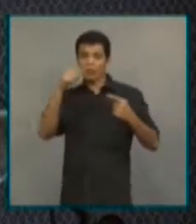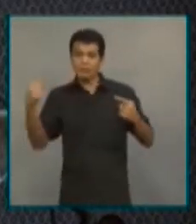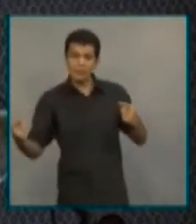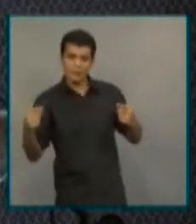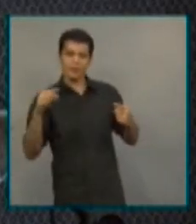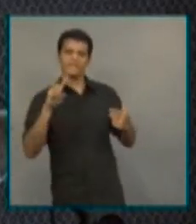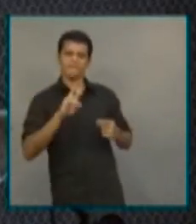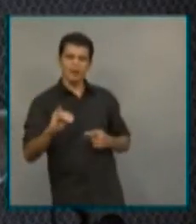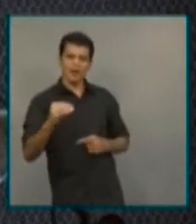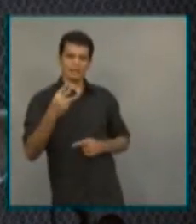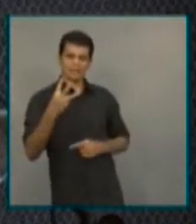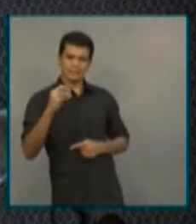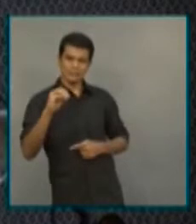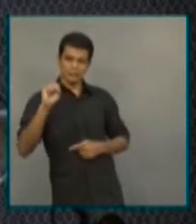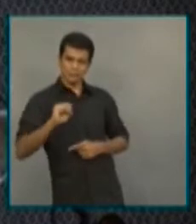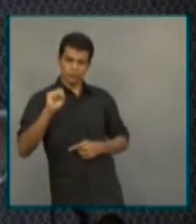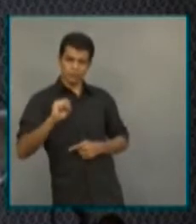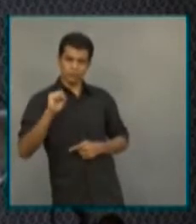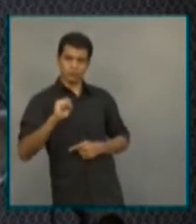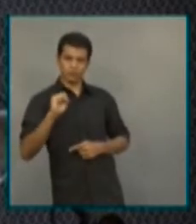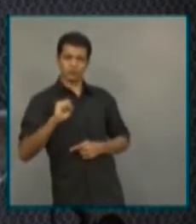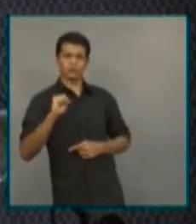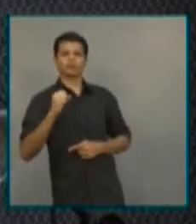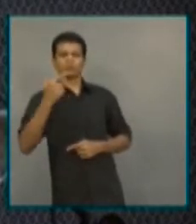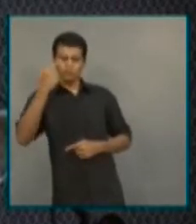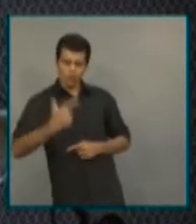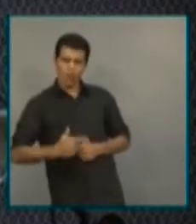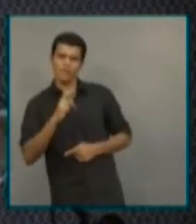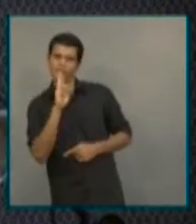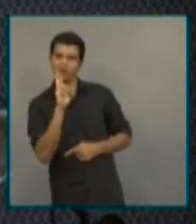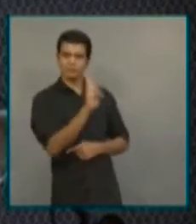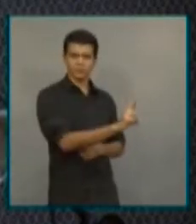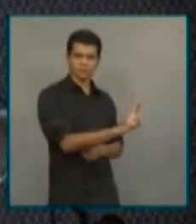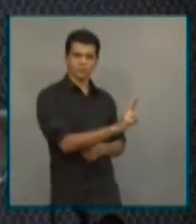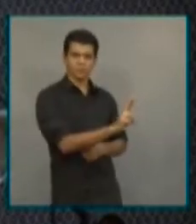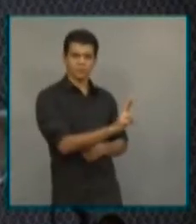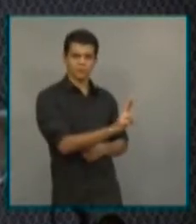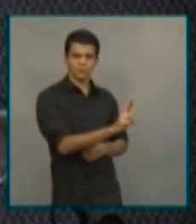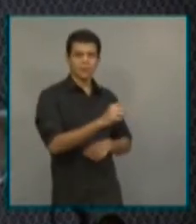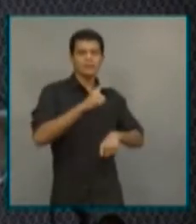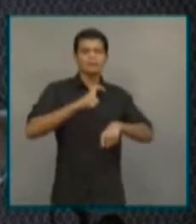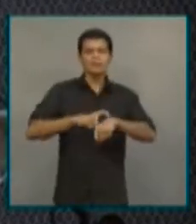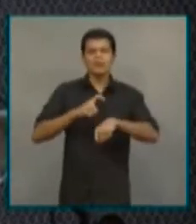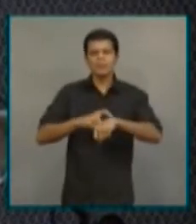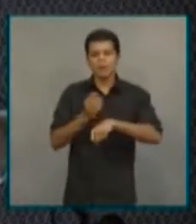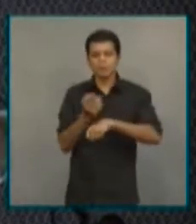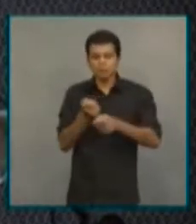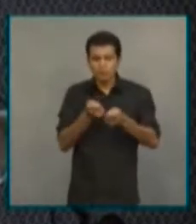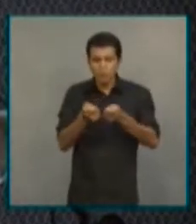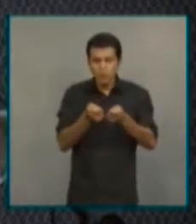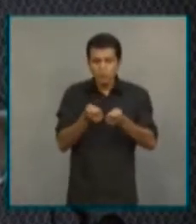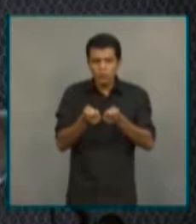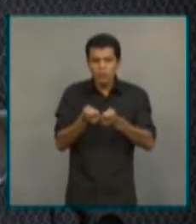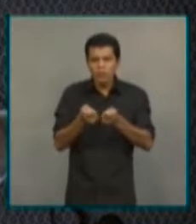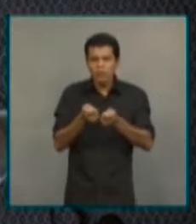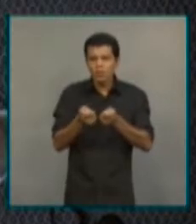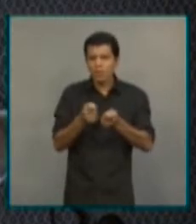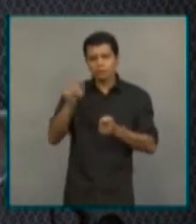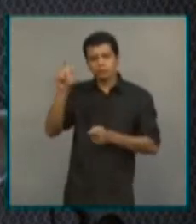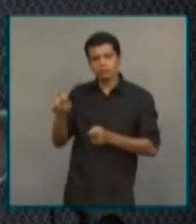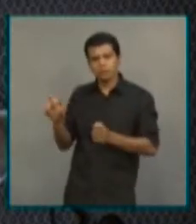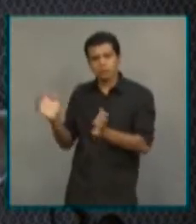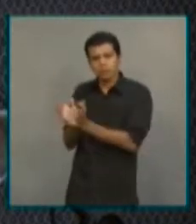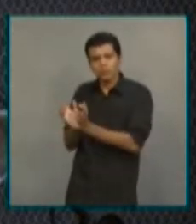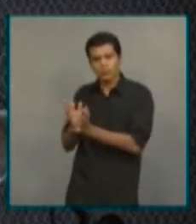terá 30 segundos para tréplica. O tempo será controlado pelo cerimonial. Voltamos,